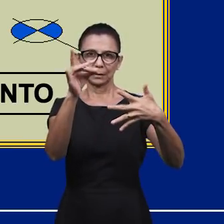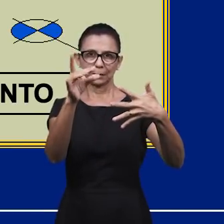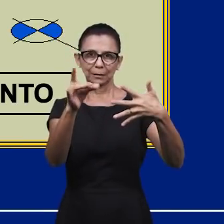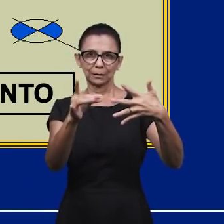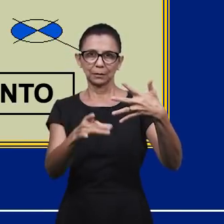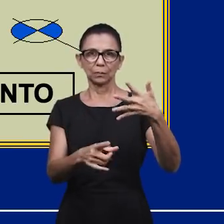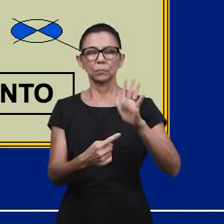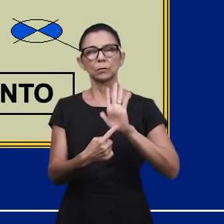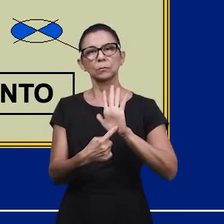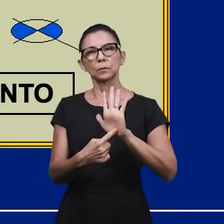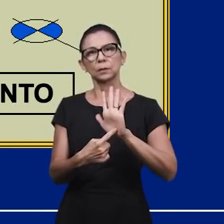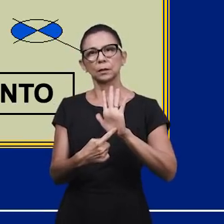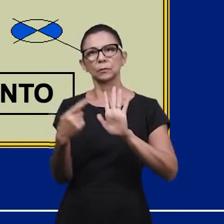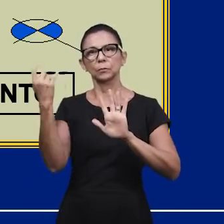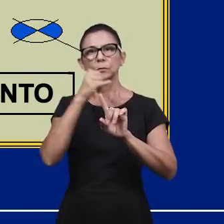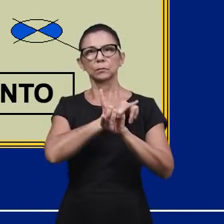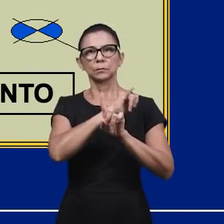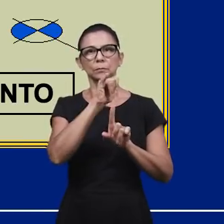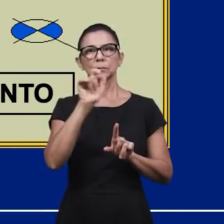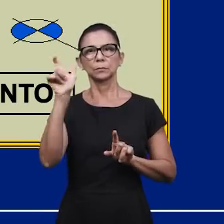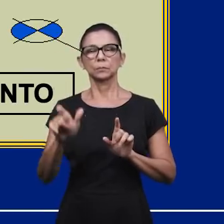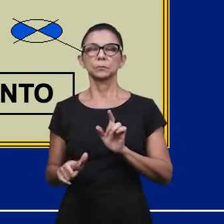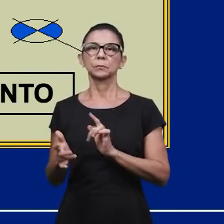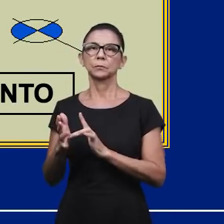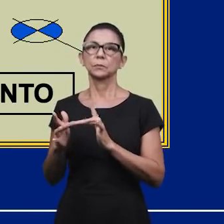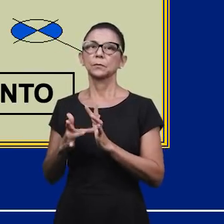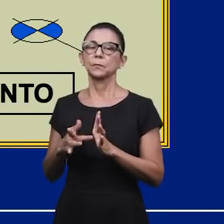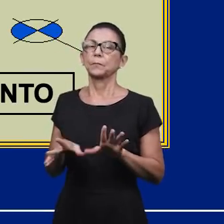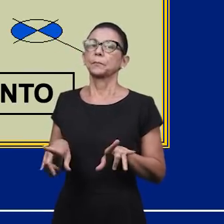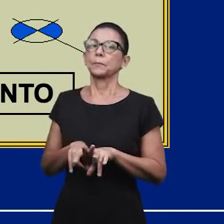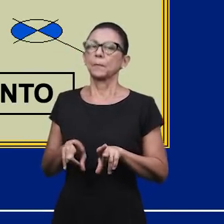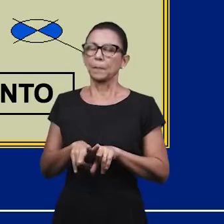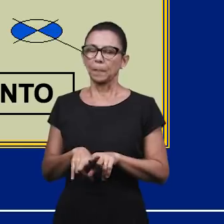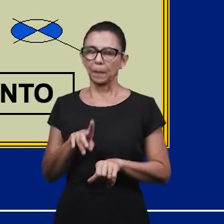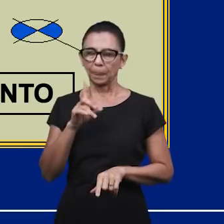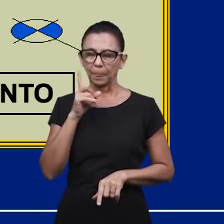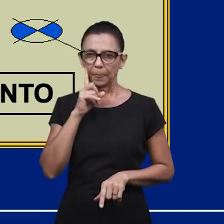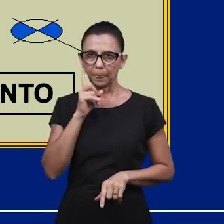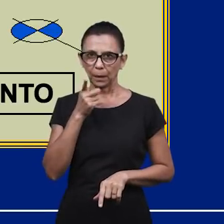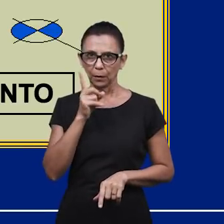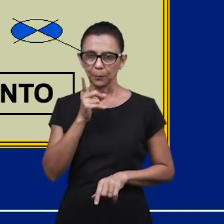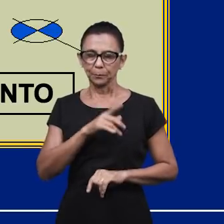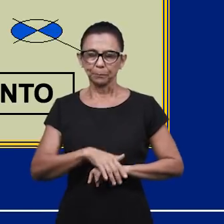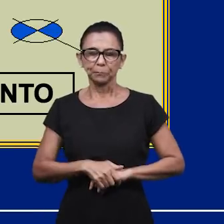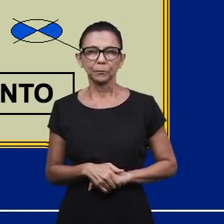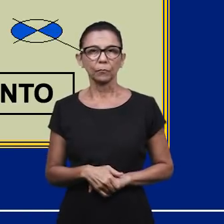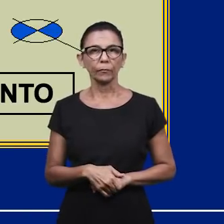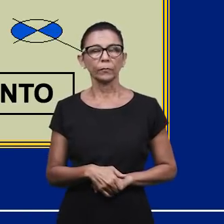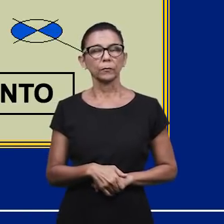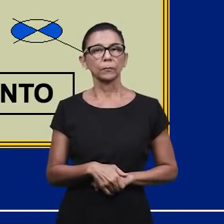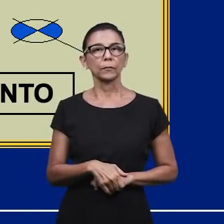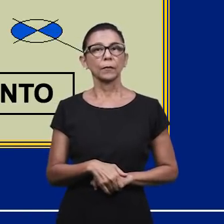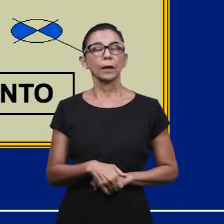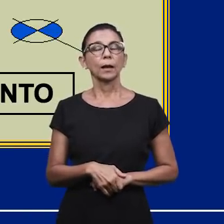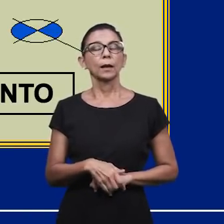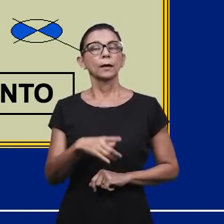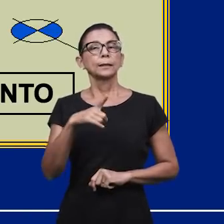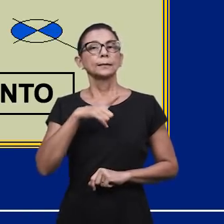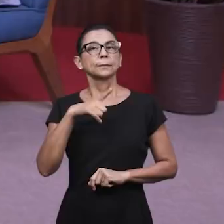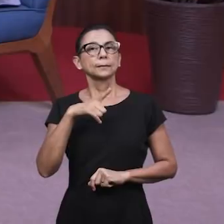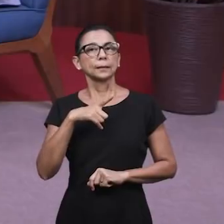do Senhor Jesus. Eu quero chamar a atenção para o seguinte: há uma